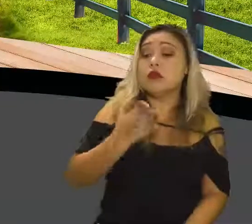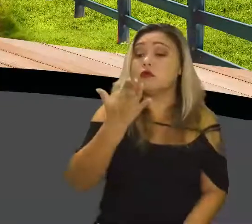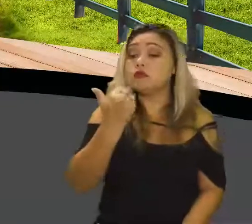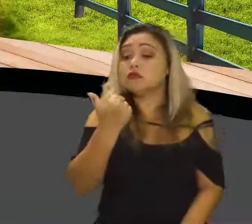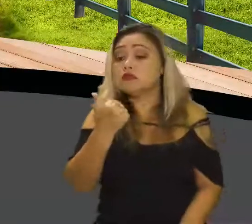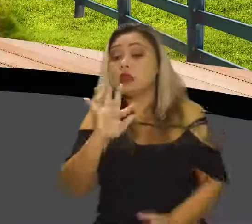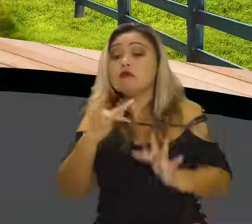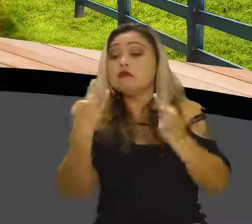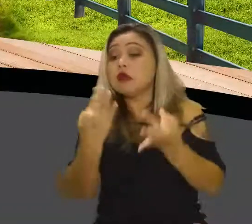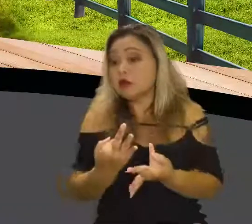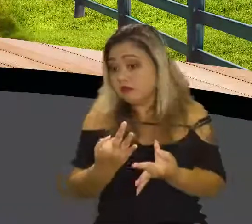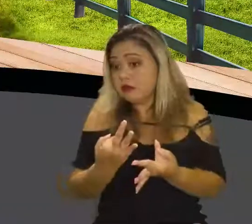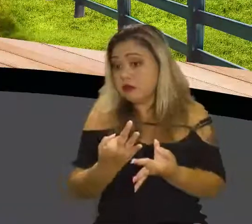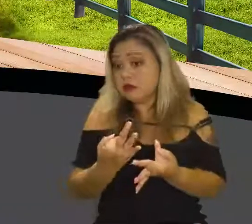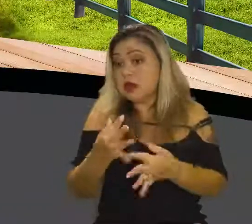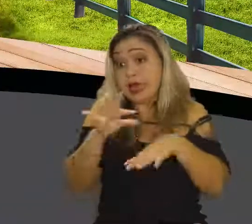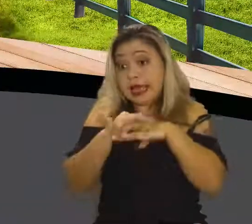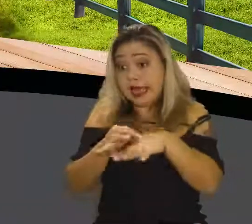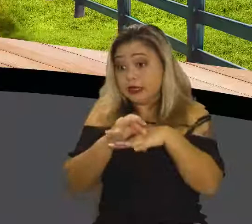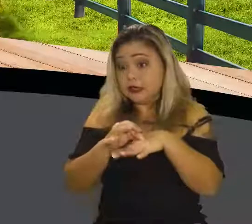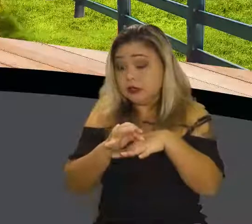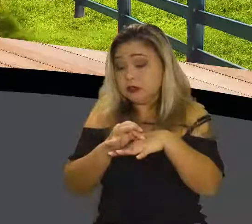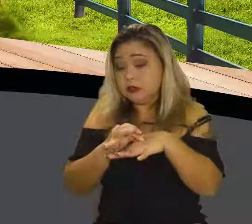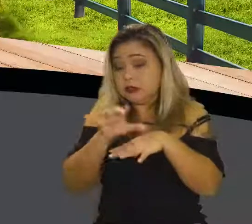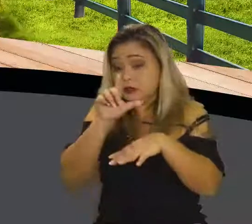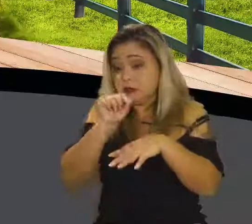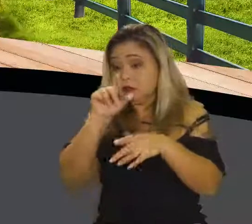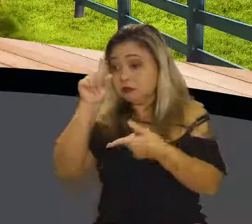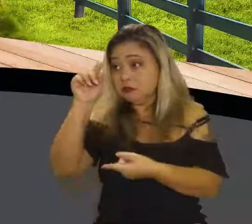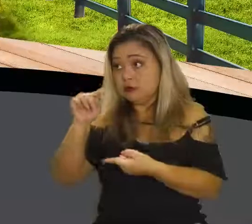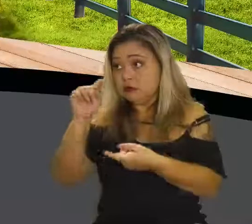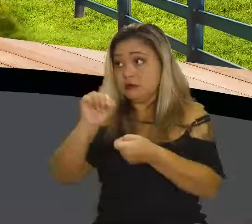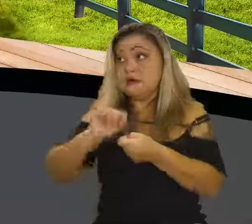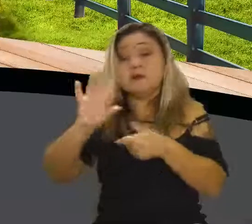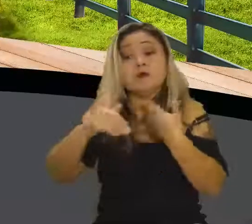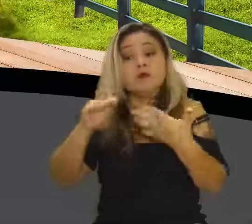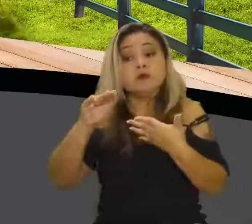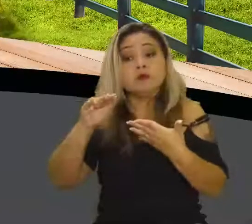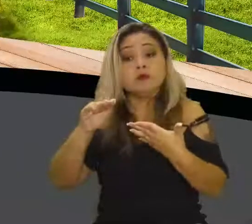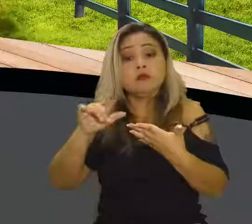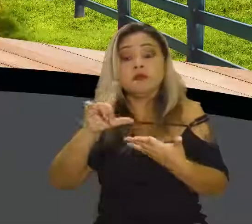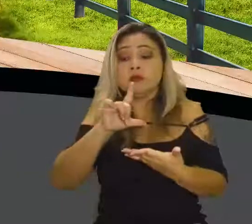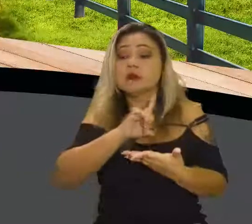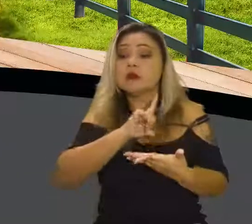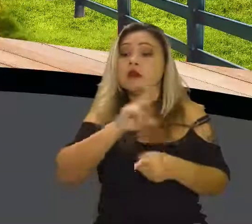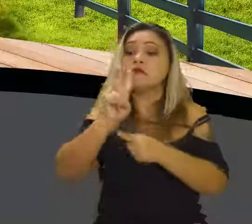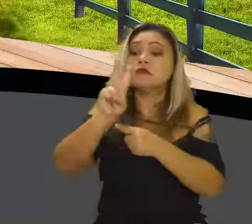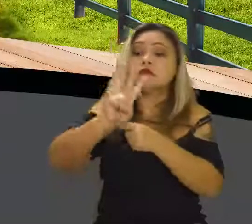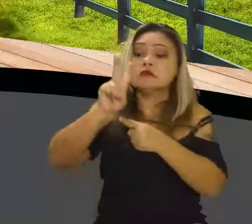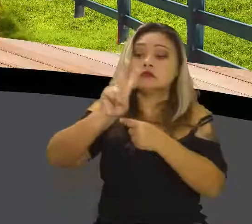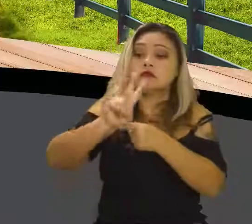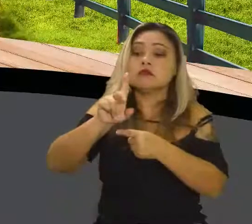consumo da própria família, a carne. Eu vou deixar bem claro que tem criações